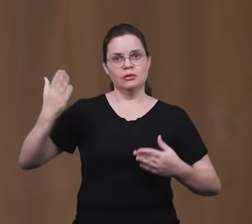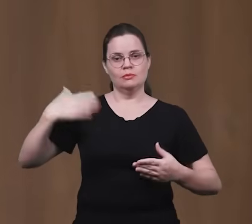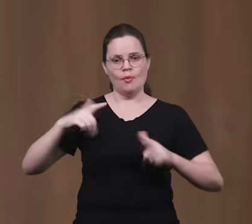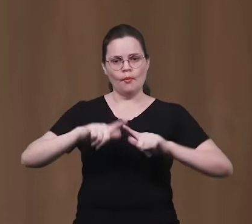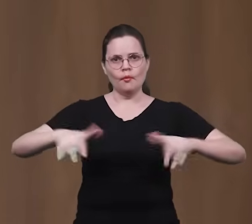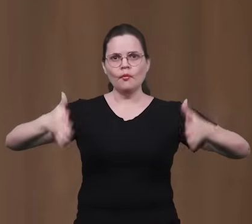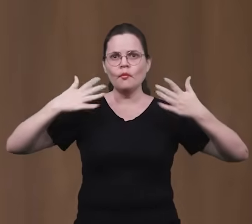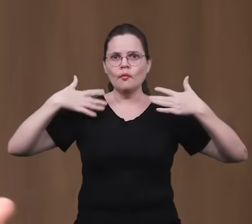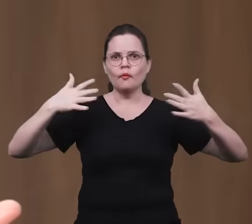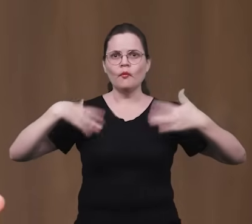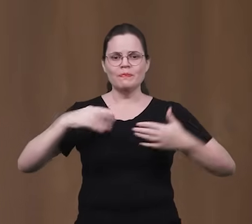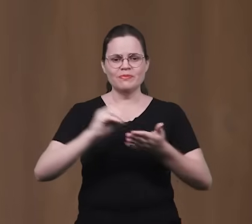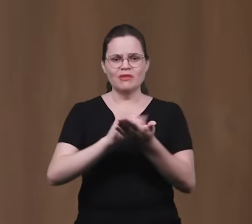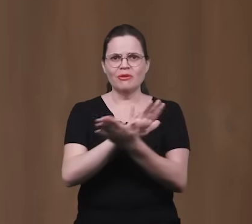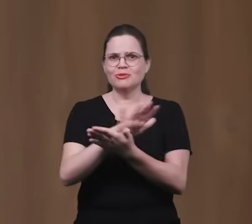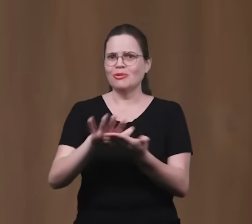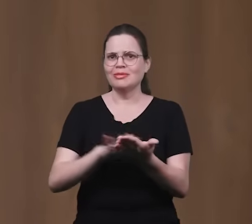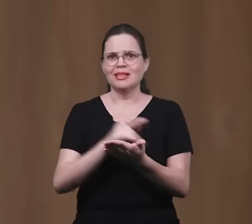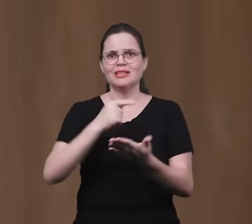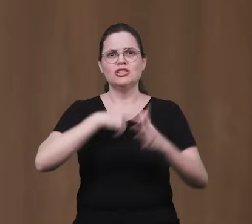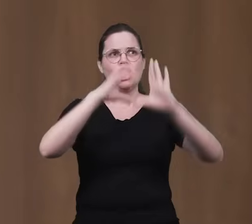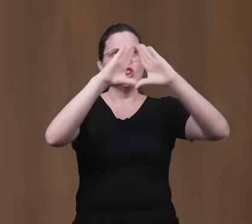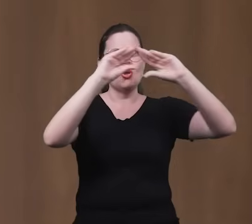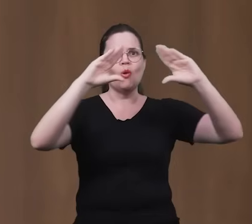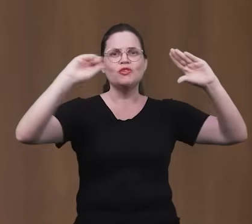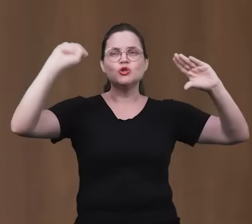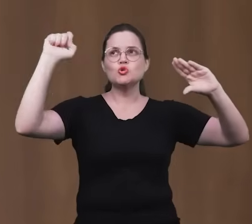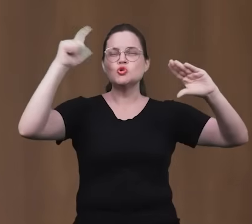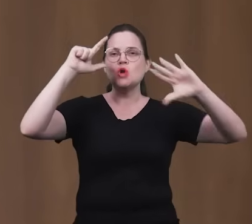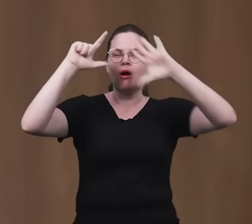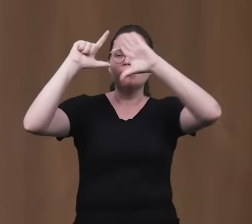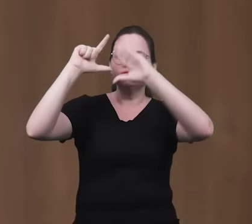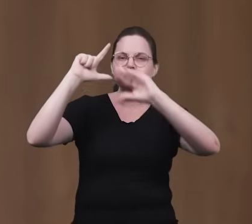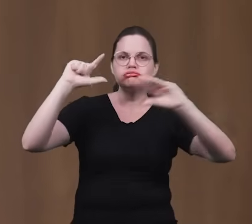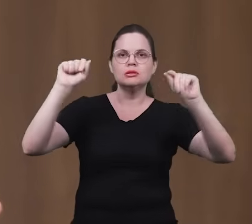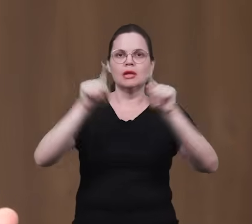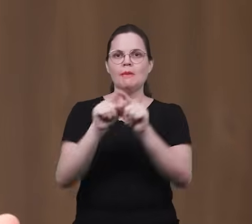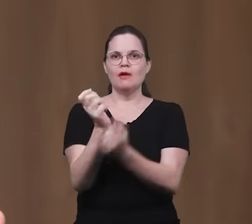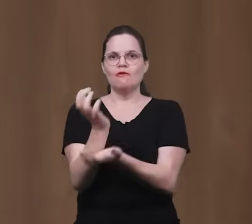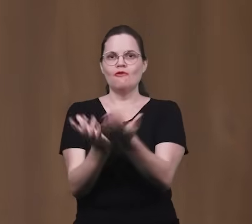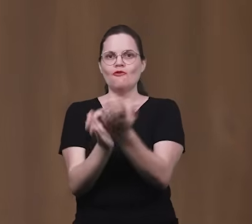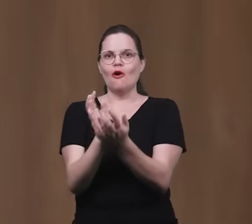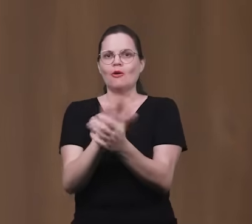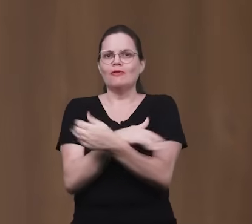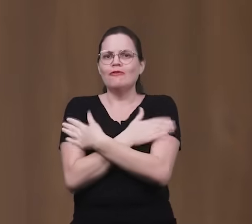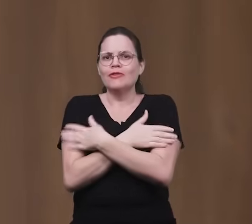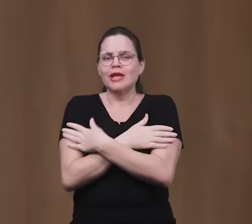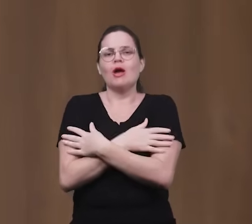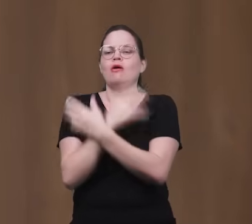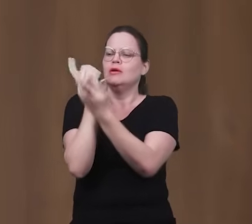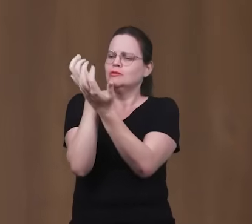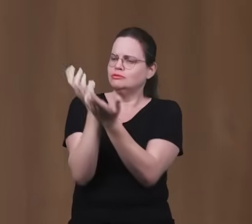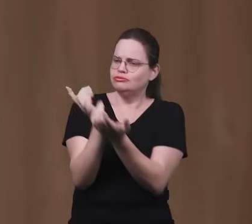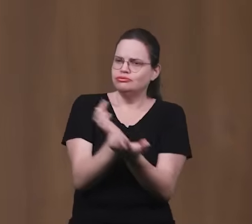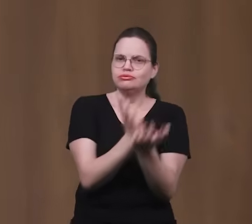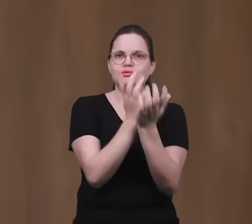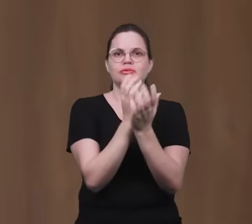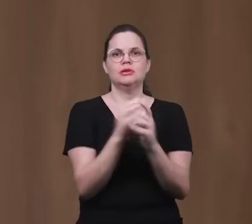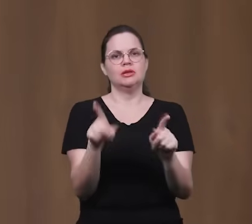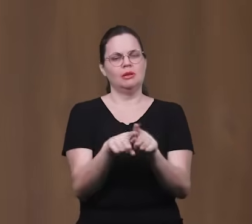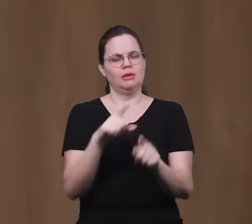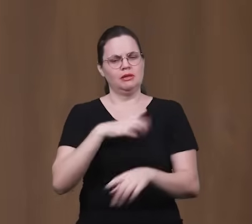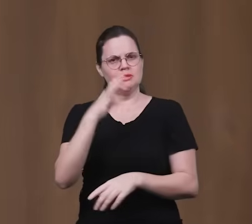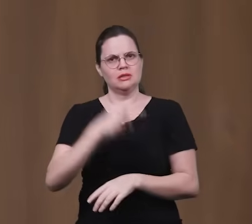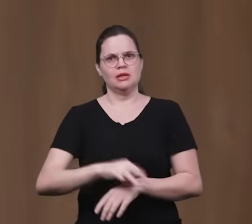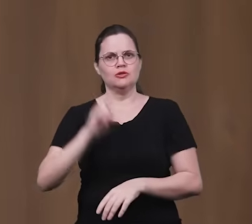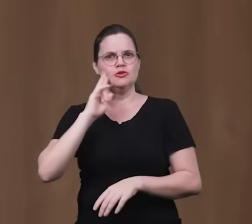no deserto. Não faltou a nuvem para proteger, não faltou a coluna de fogo. E certamente nada vai nos faltar na criação